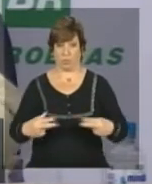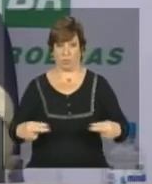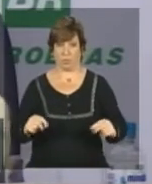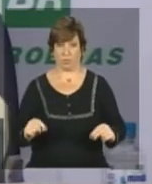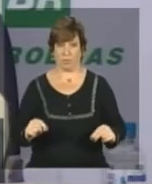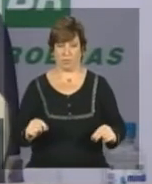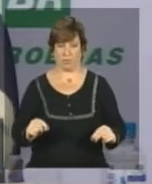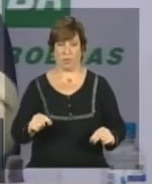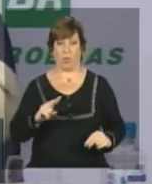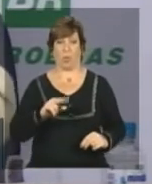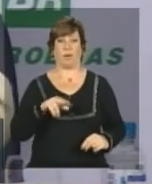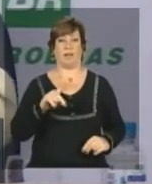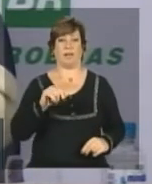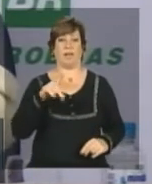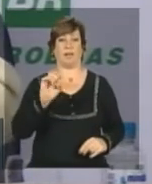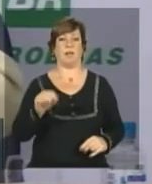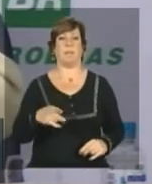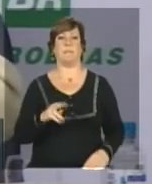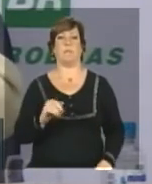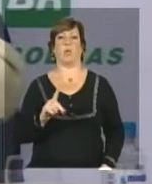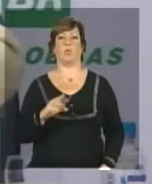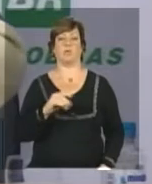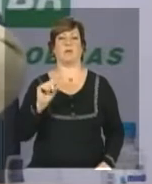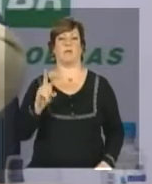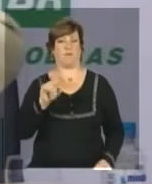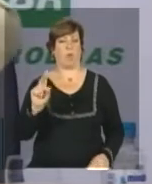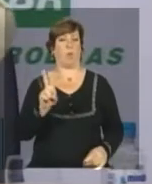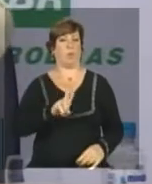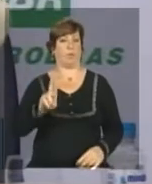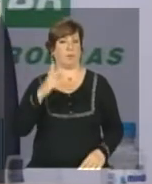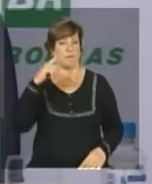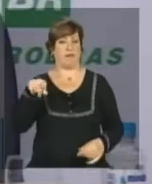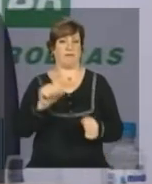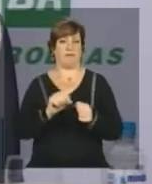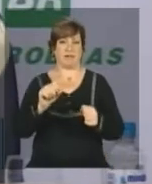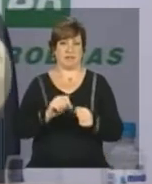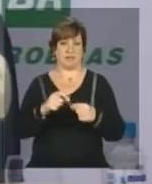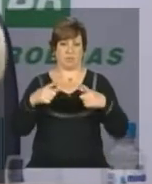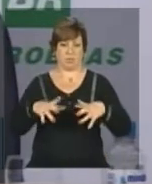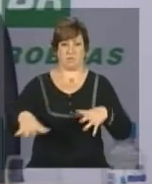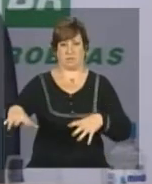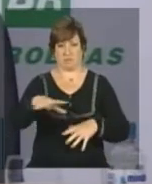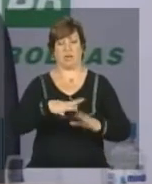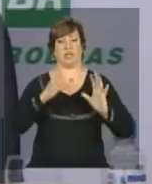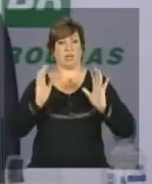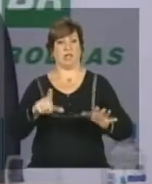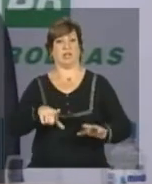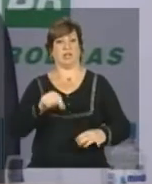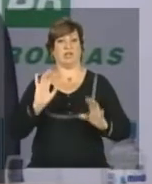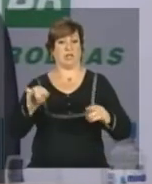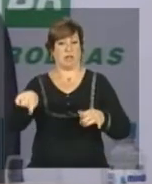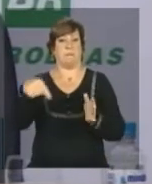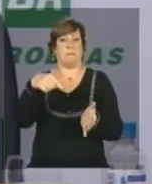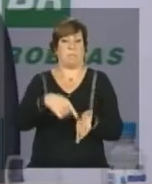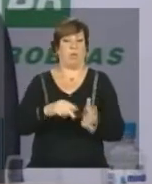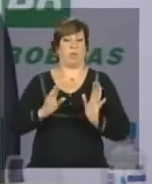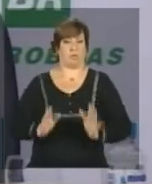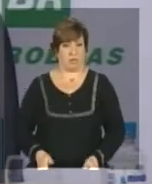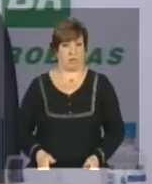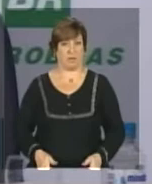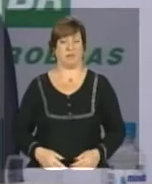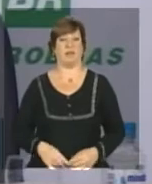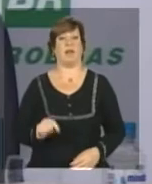a unidade de produção que vai ser utilizada para produzir aquele campo, ela também está definida naquele ponto.